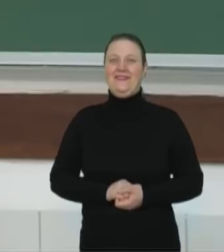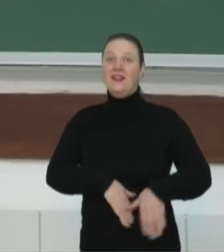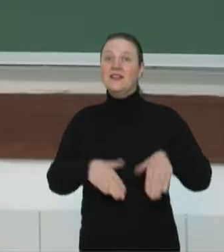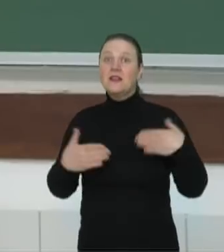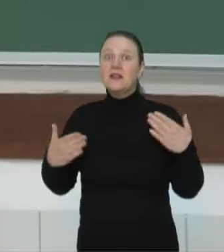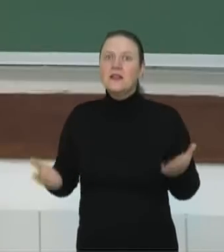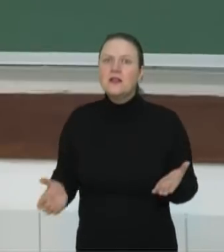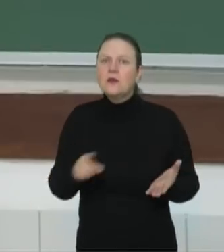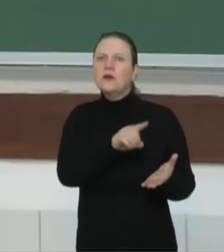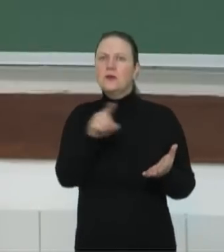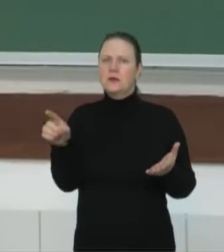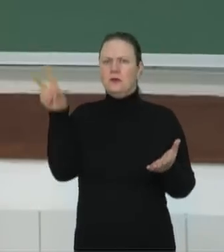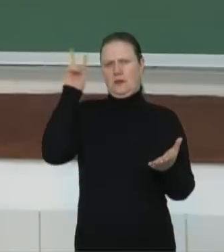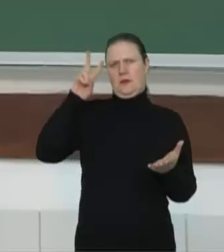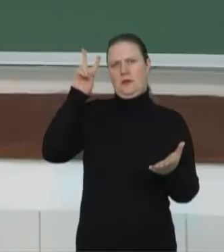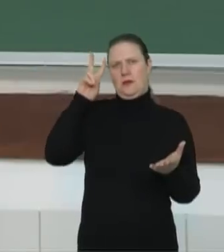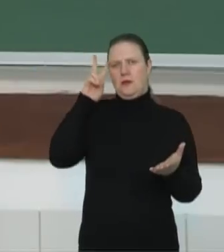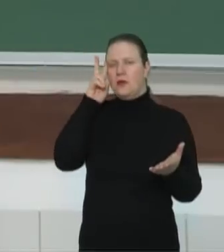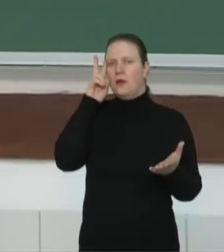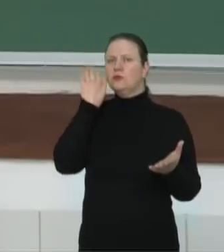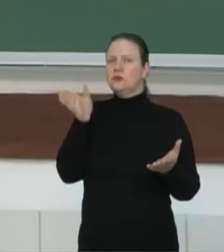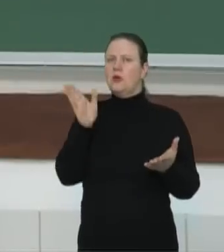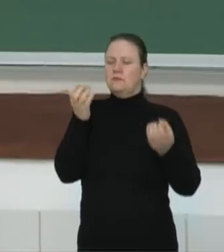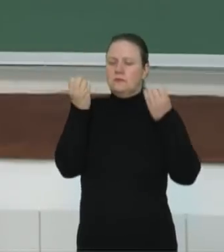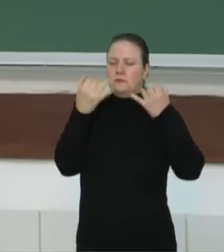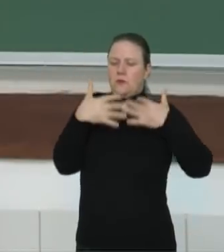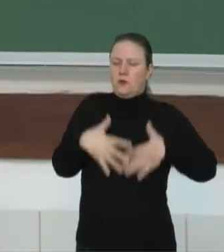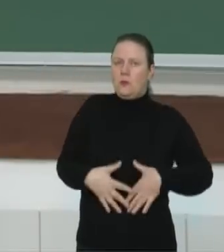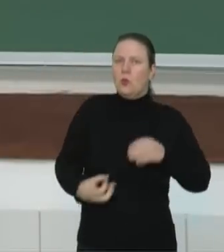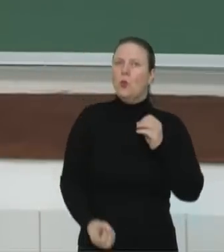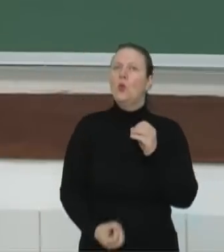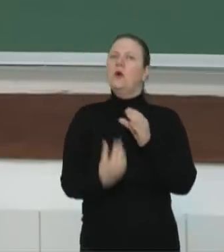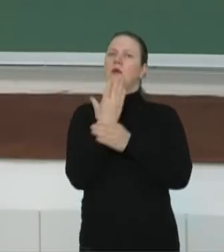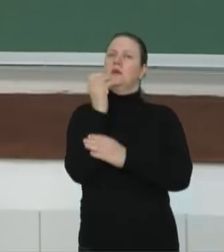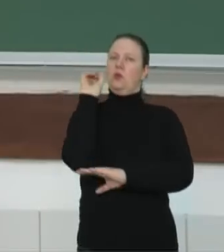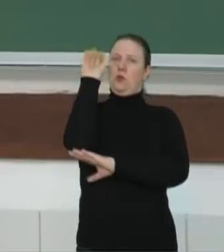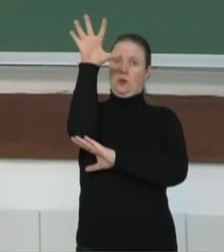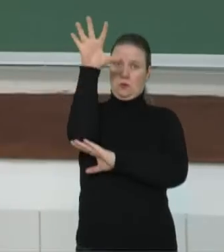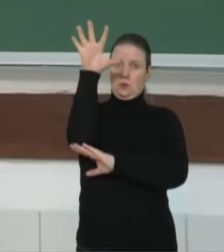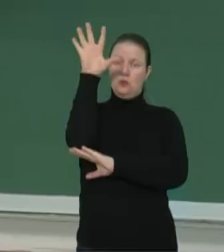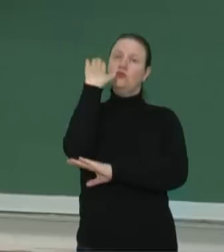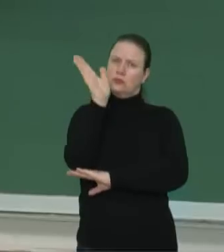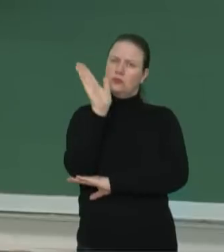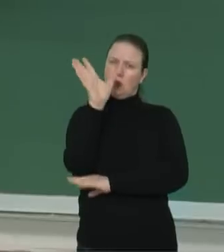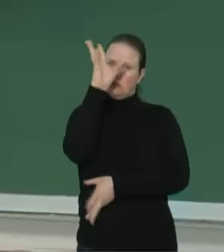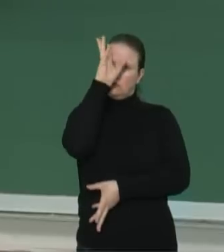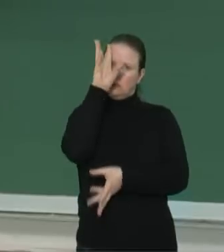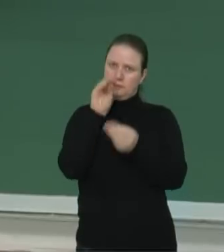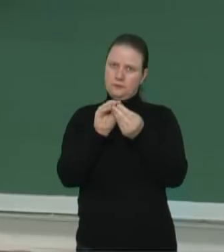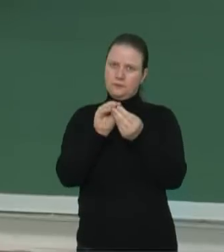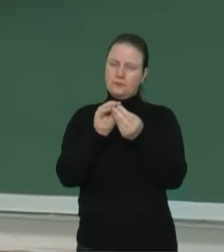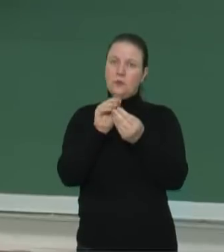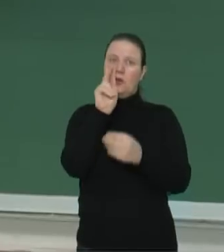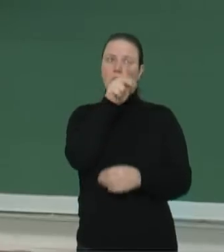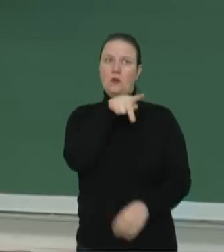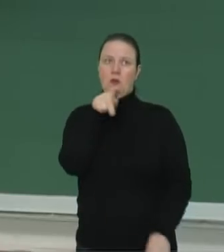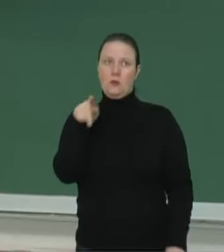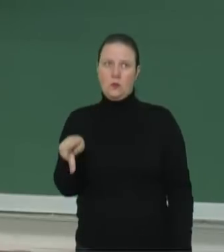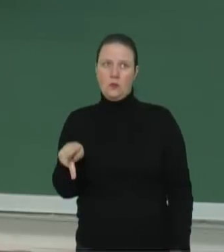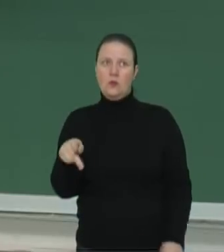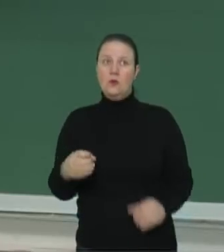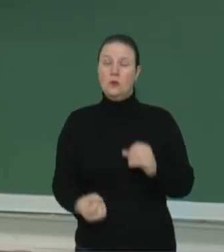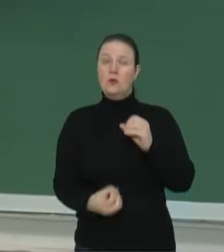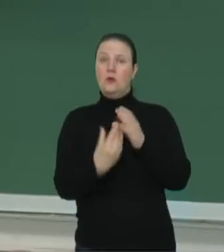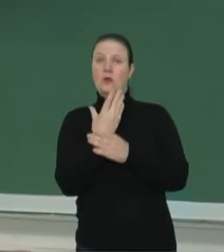E aí, você lembrou do que nós conversamos sobre a origem do basquete? Então, o professor Naismith, criador do